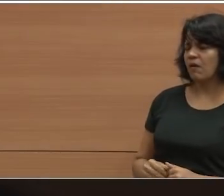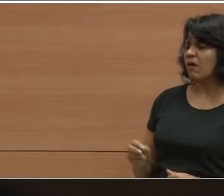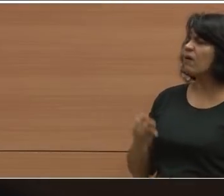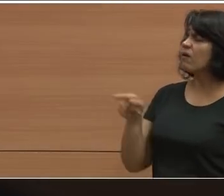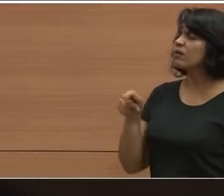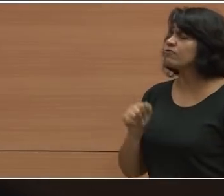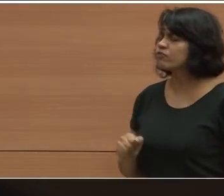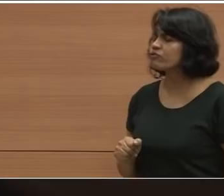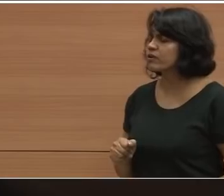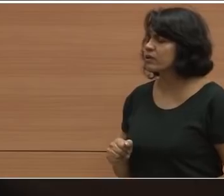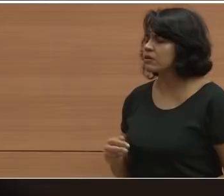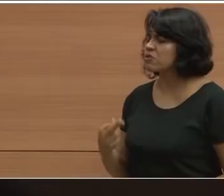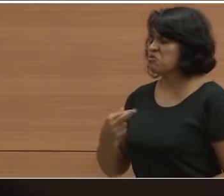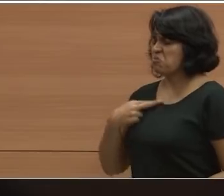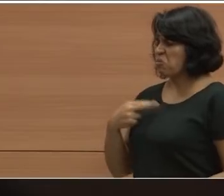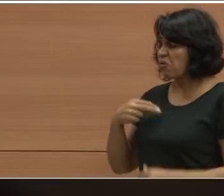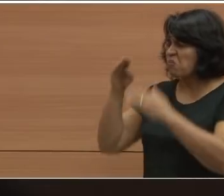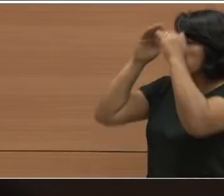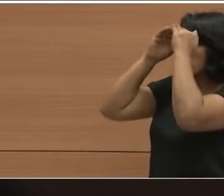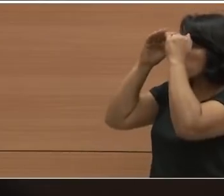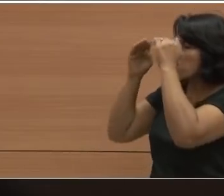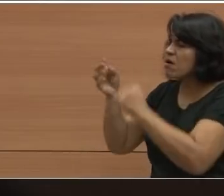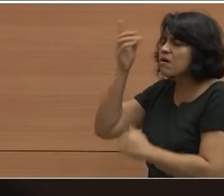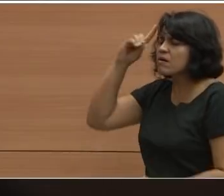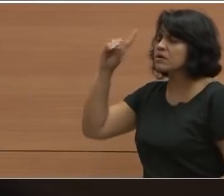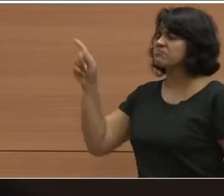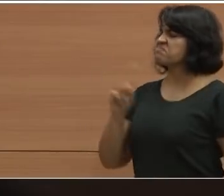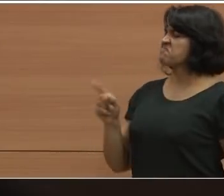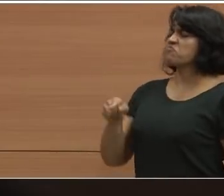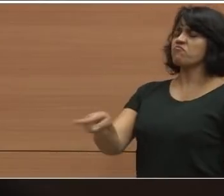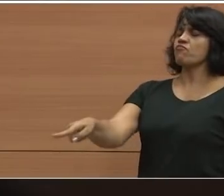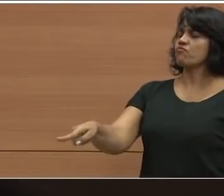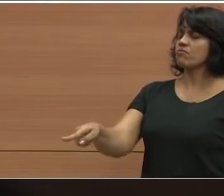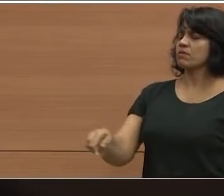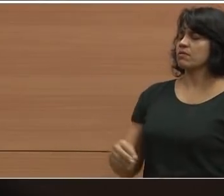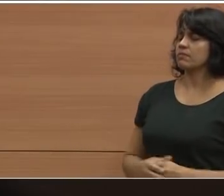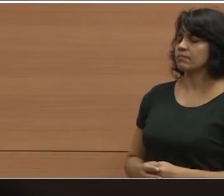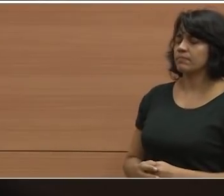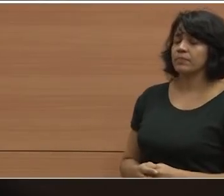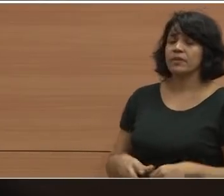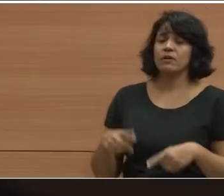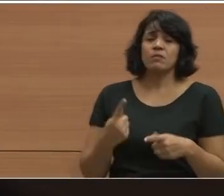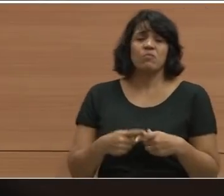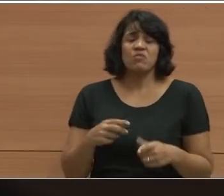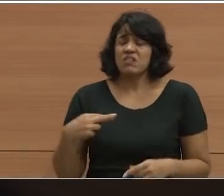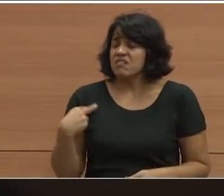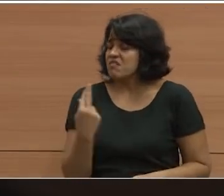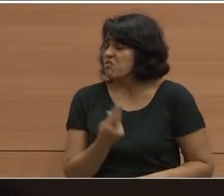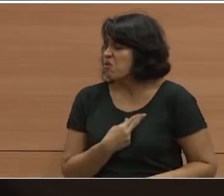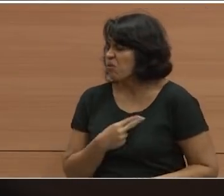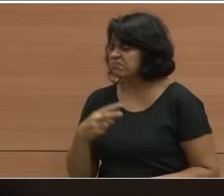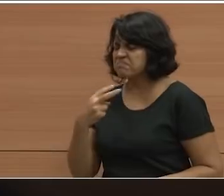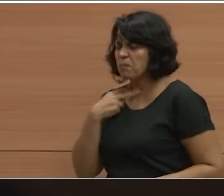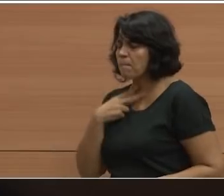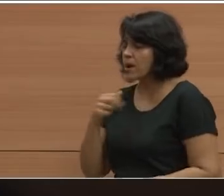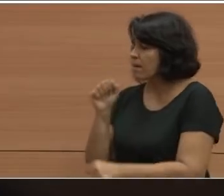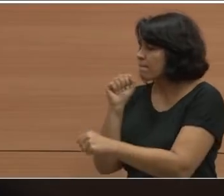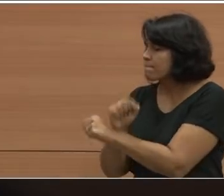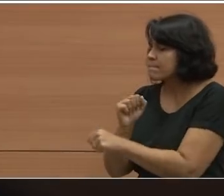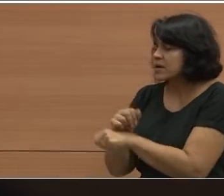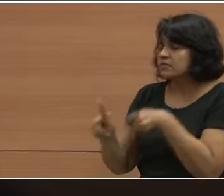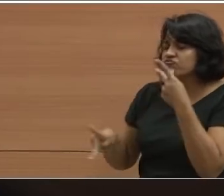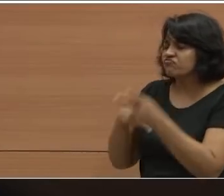Deus, pois nós não podemos deixar de falar das coisas que vimos